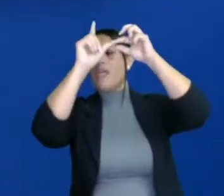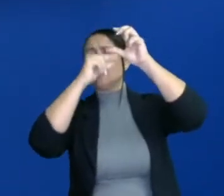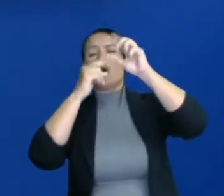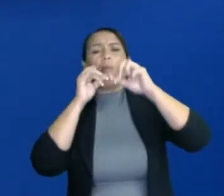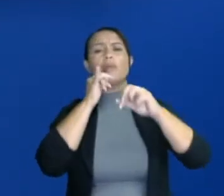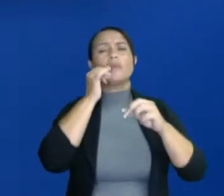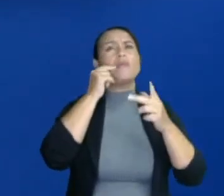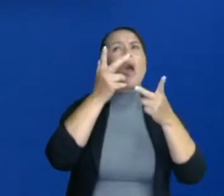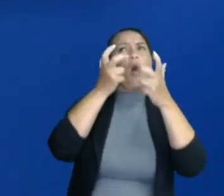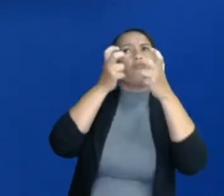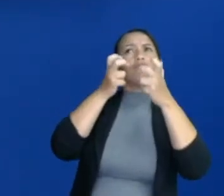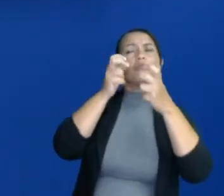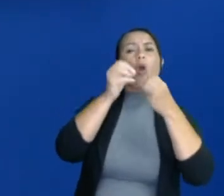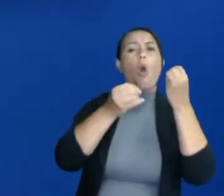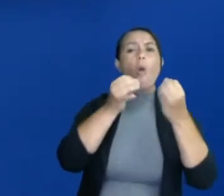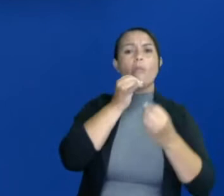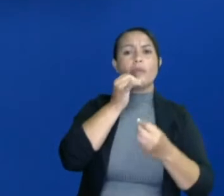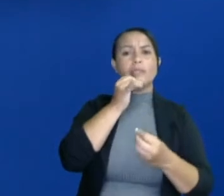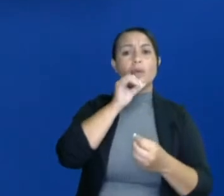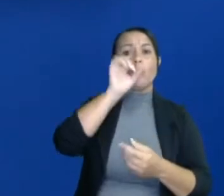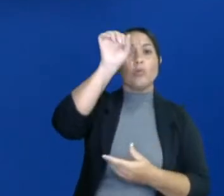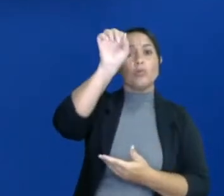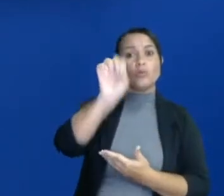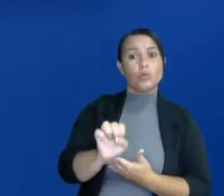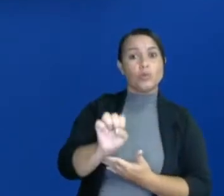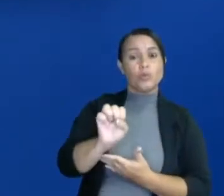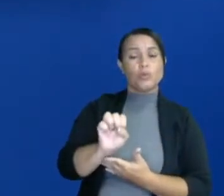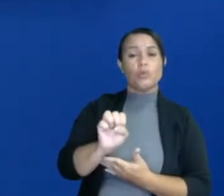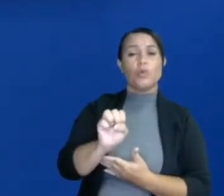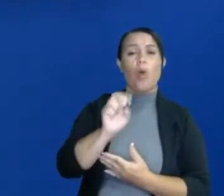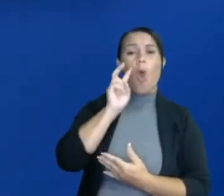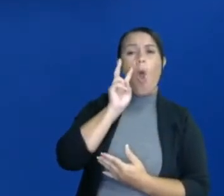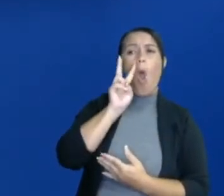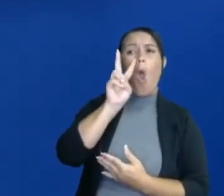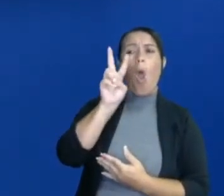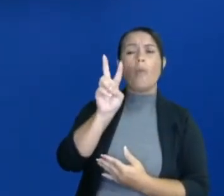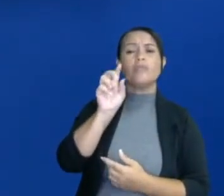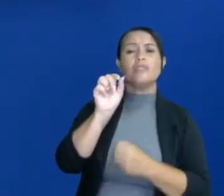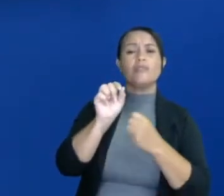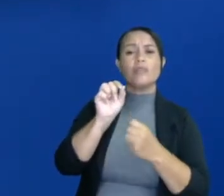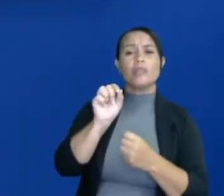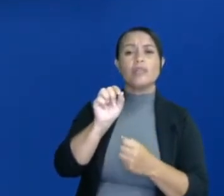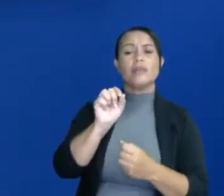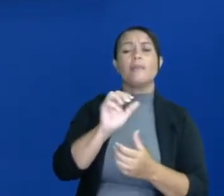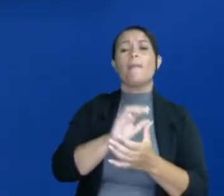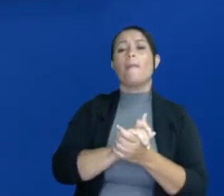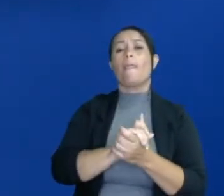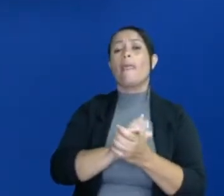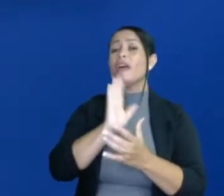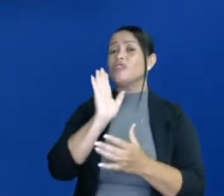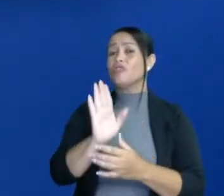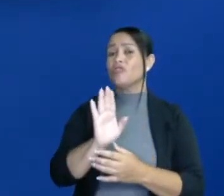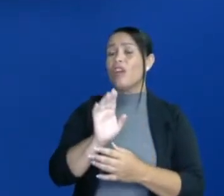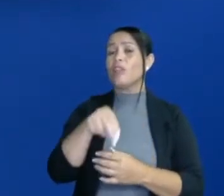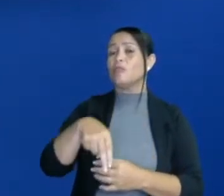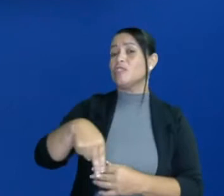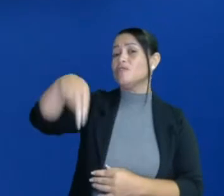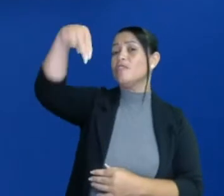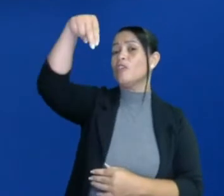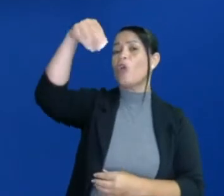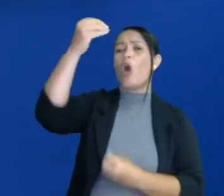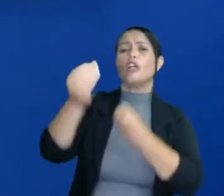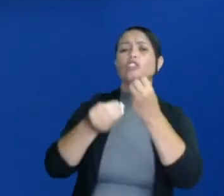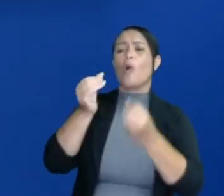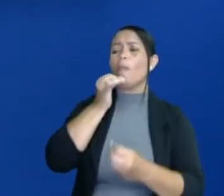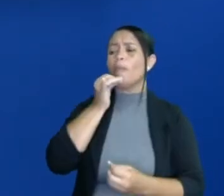ser visualizada no hemisfério sul, por isso ela vai ser uma referência de orientação no hemisfério sul. Já no hemisfério norte, a